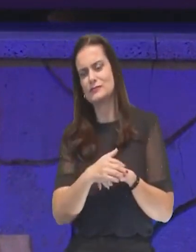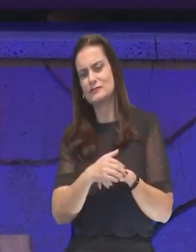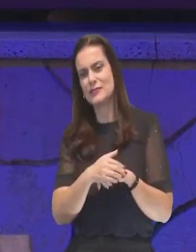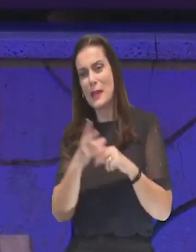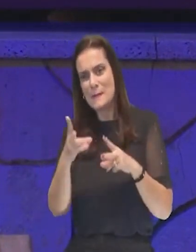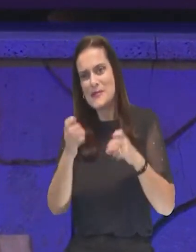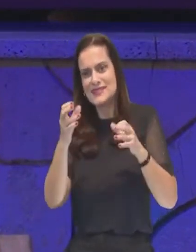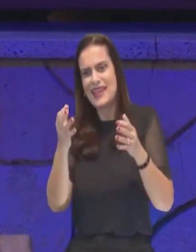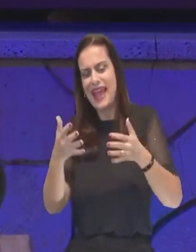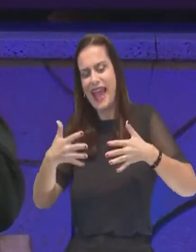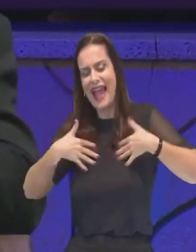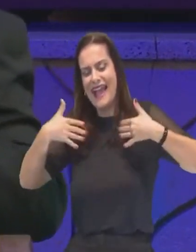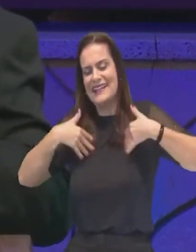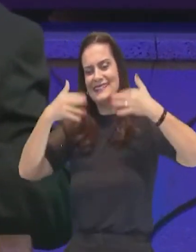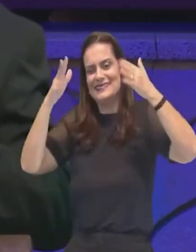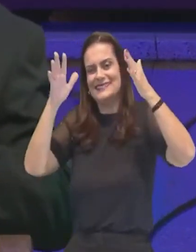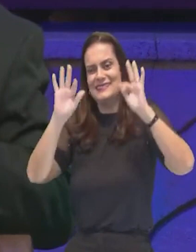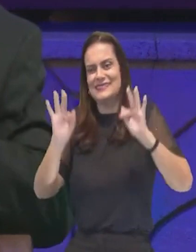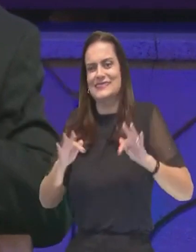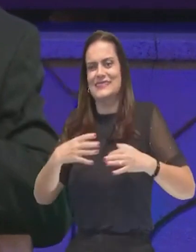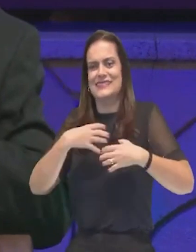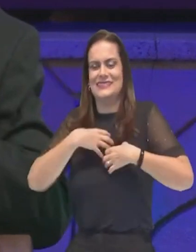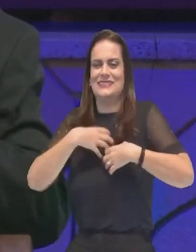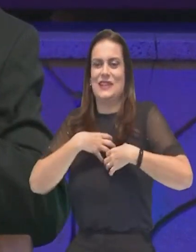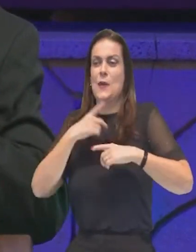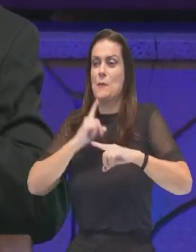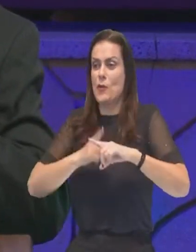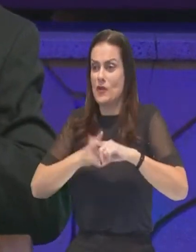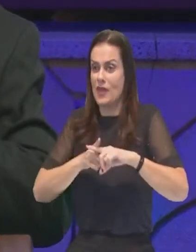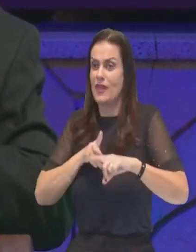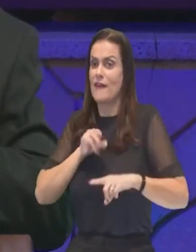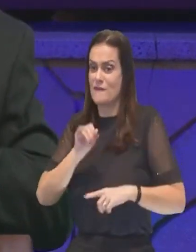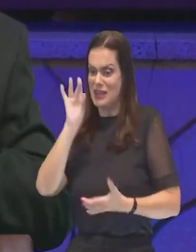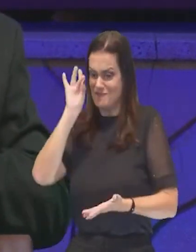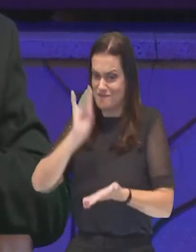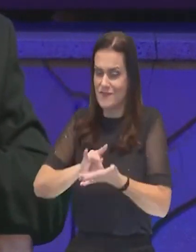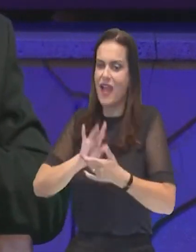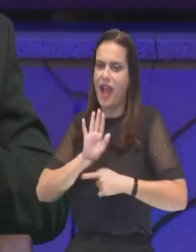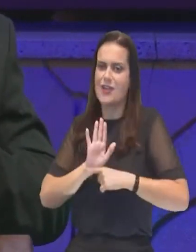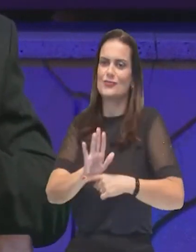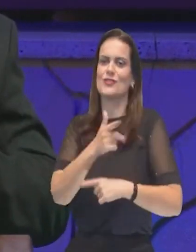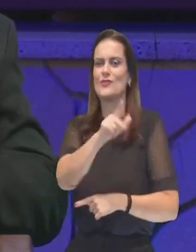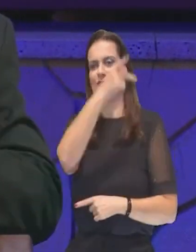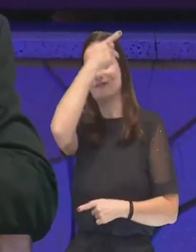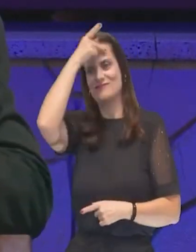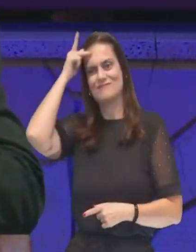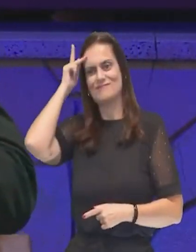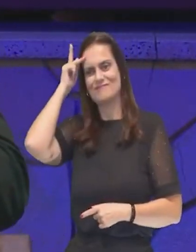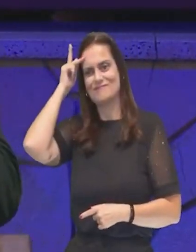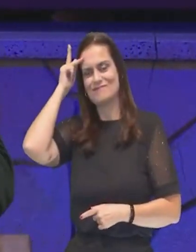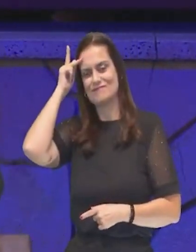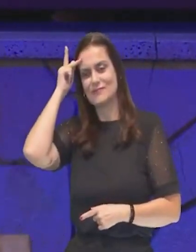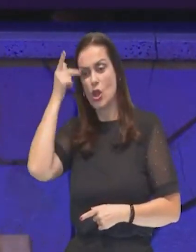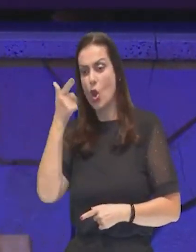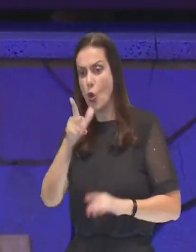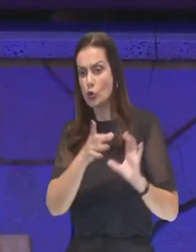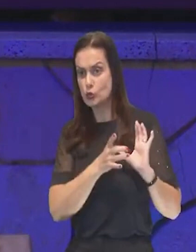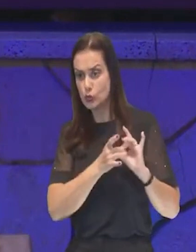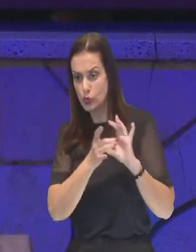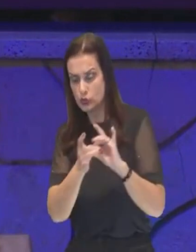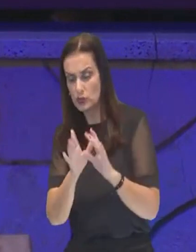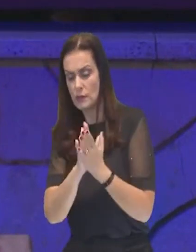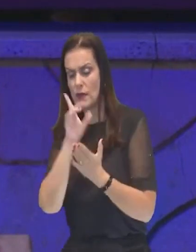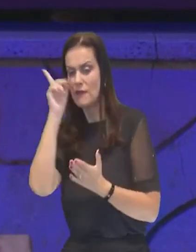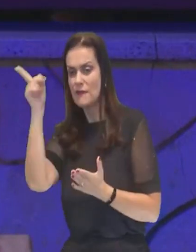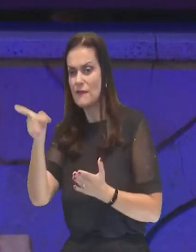querido, a alegria brotando no seu coração, porque, num outro contexto, que talvez não se aplique aqui, mas a palavra de Deus